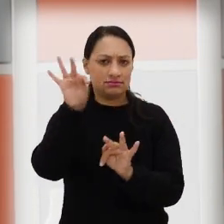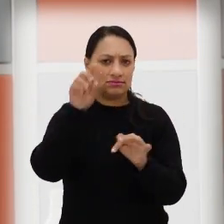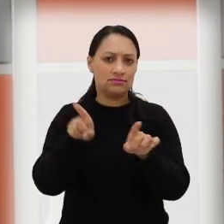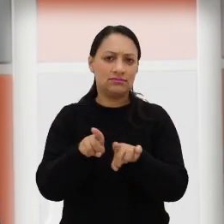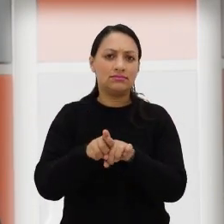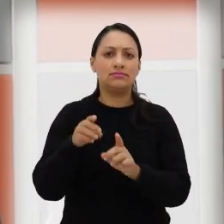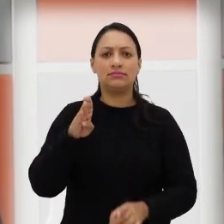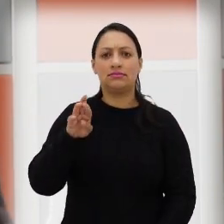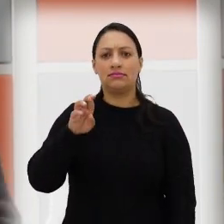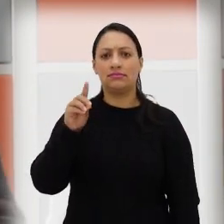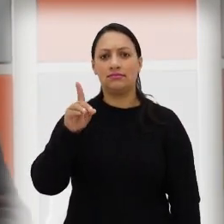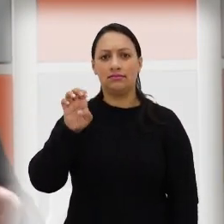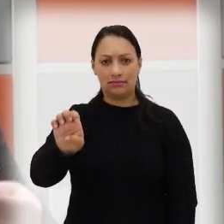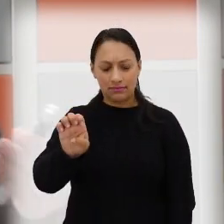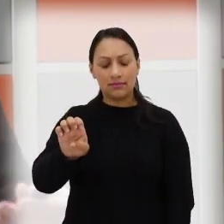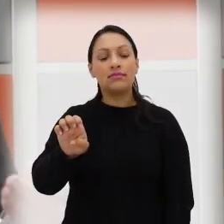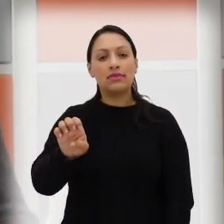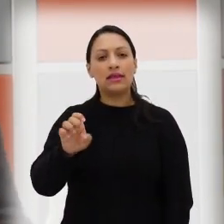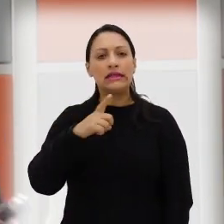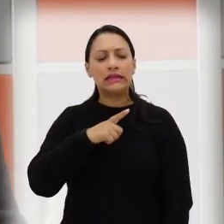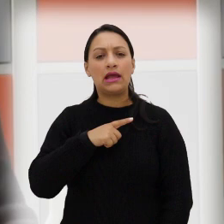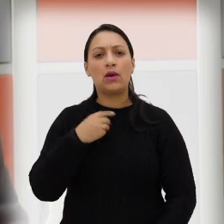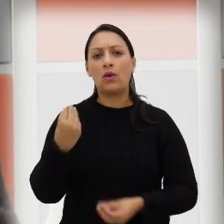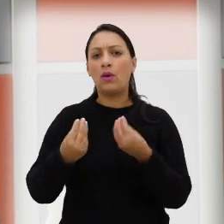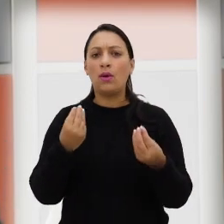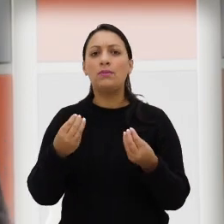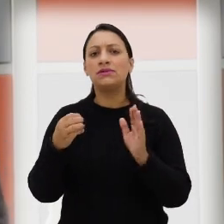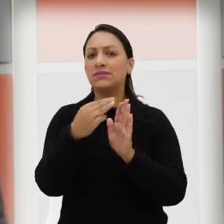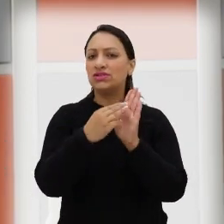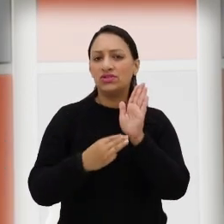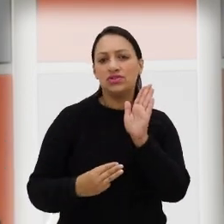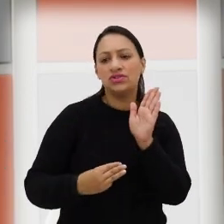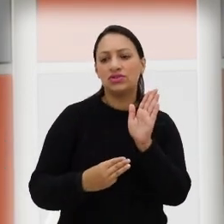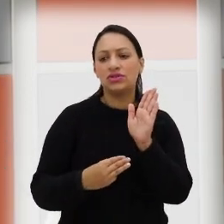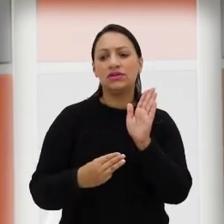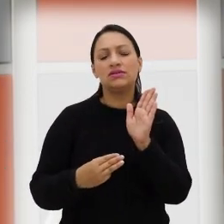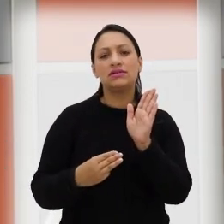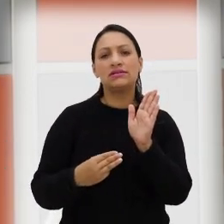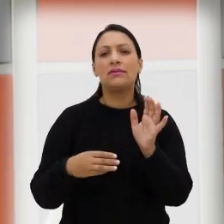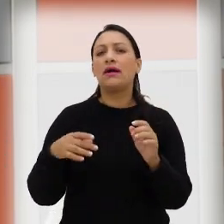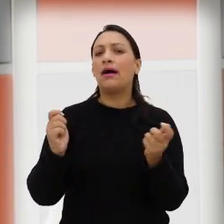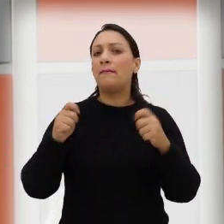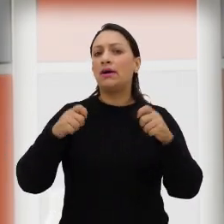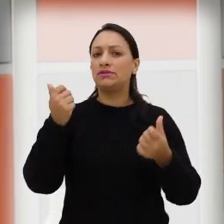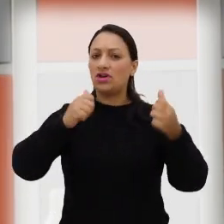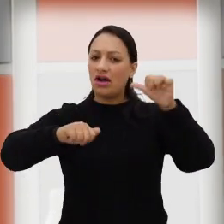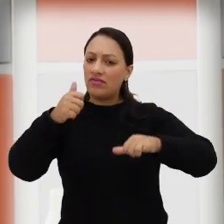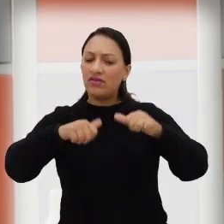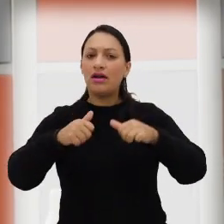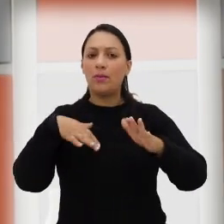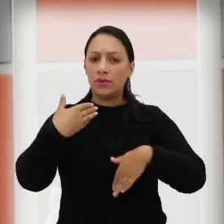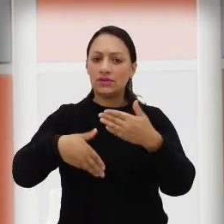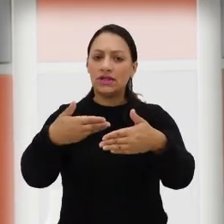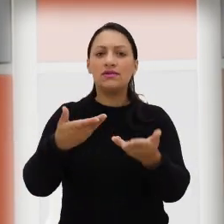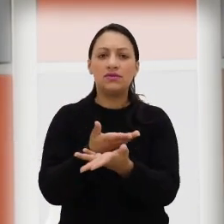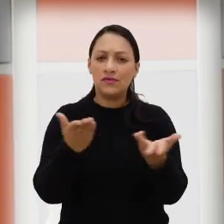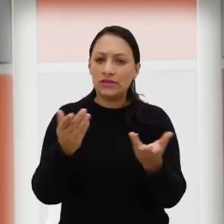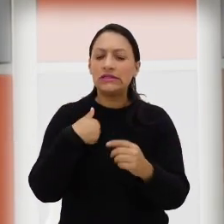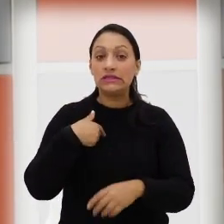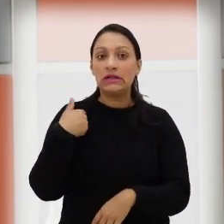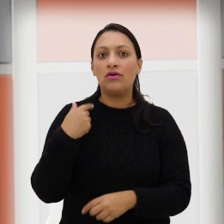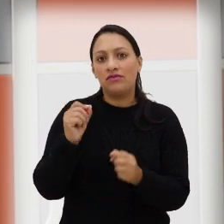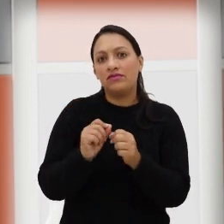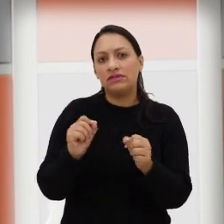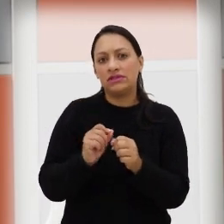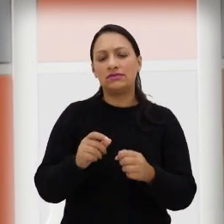BRDE, e a gente tem meios e metodologias de avaliar o processo que vocês estão passando.